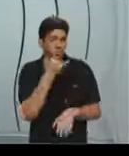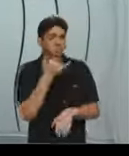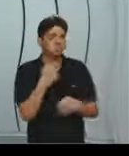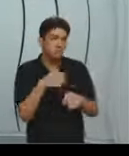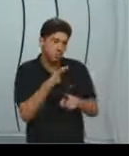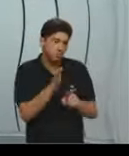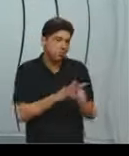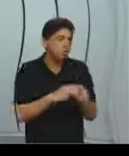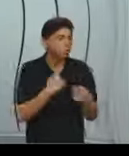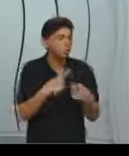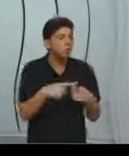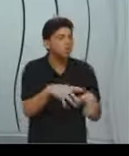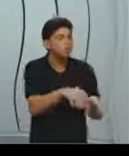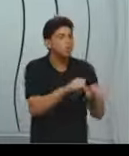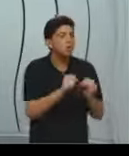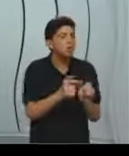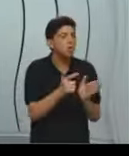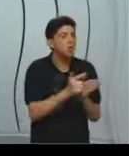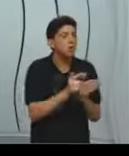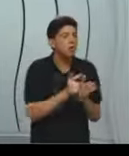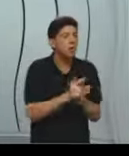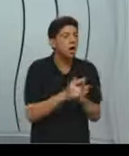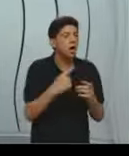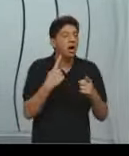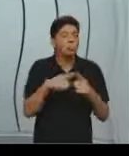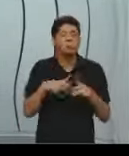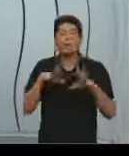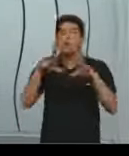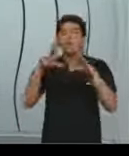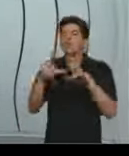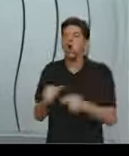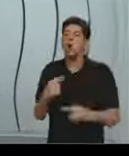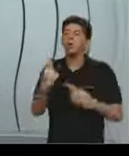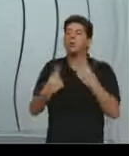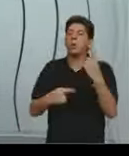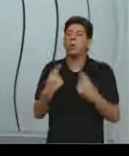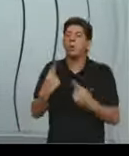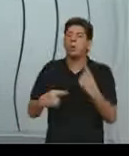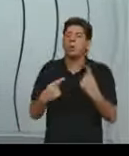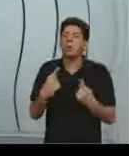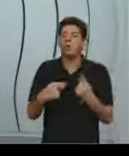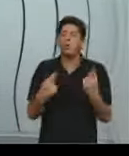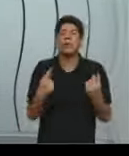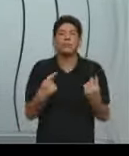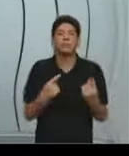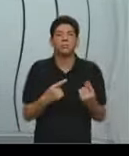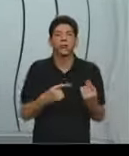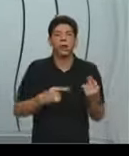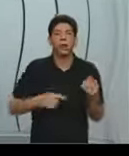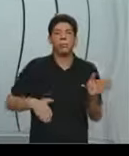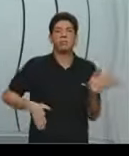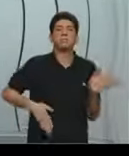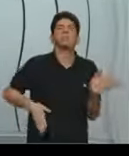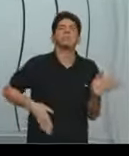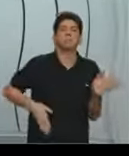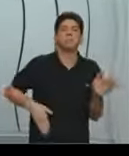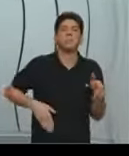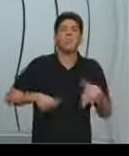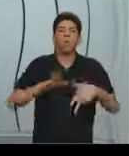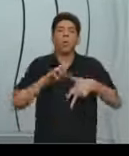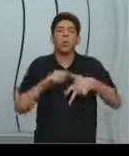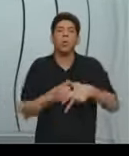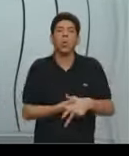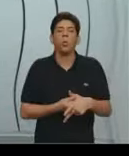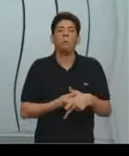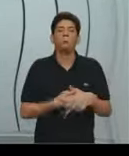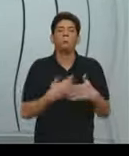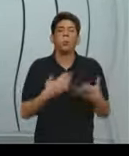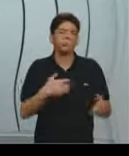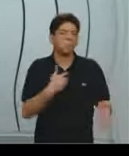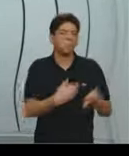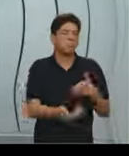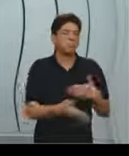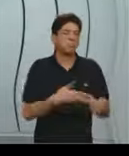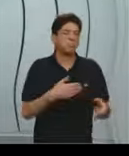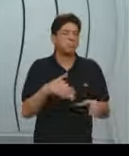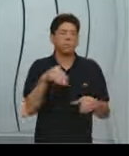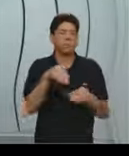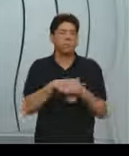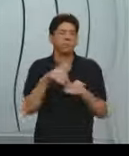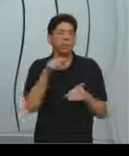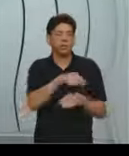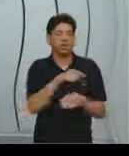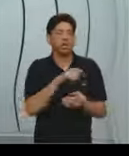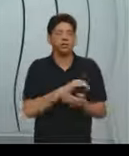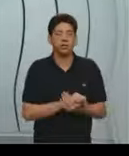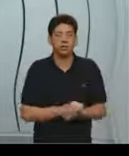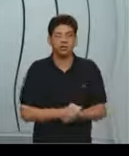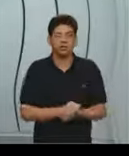porque que só pegou esse papel é para todo político é ladrão mesmo vou pegar qualquer um eu voltar a entender a gravidade que a pessoa pegou qualquer um